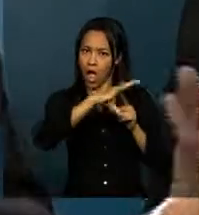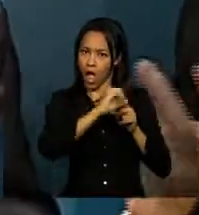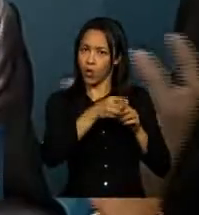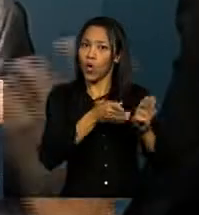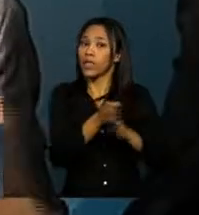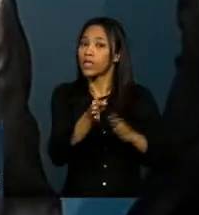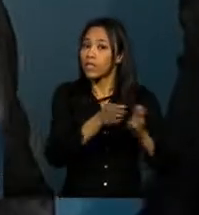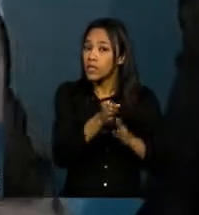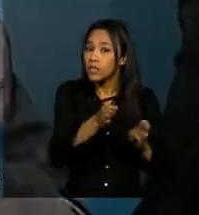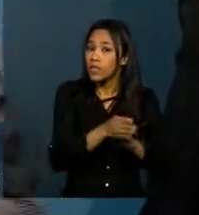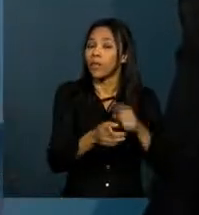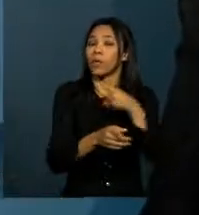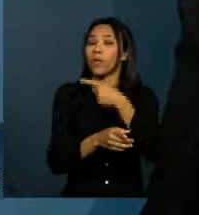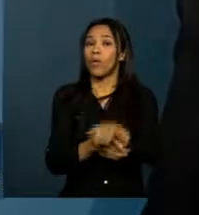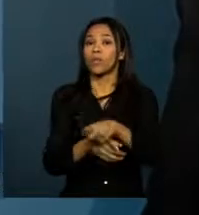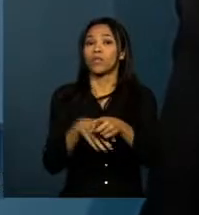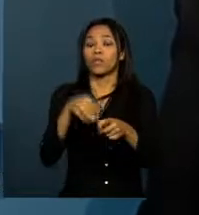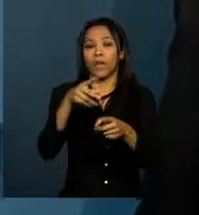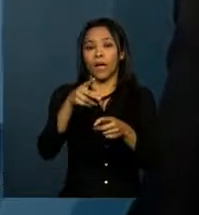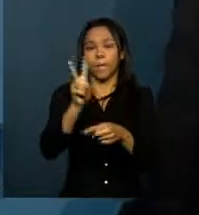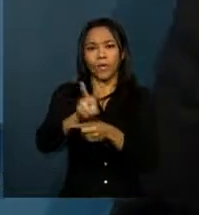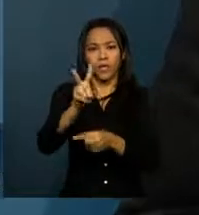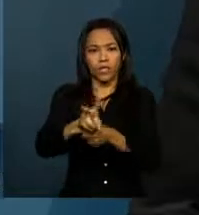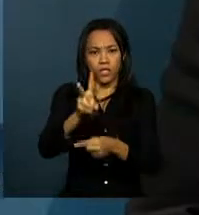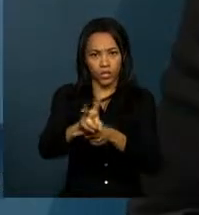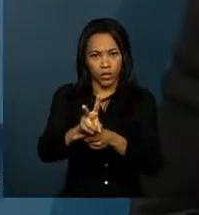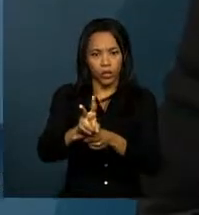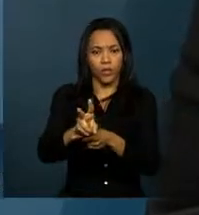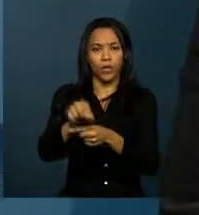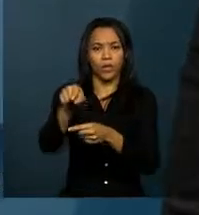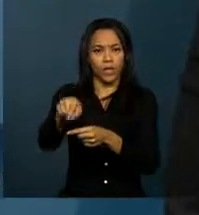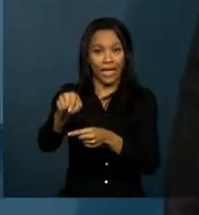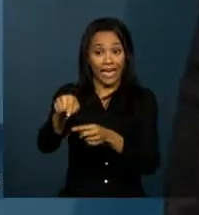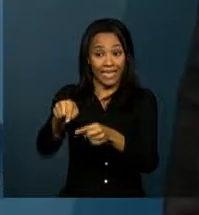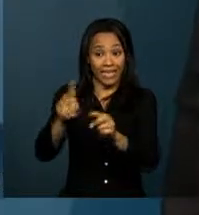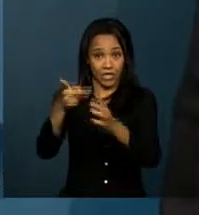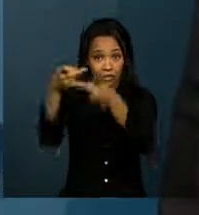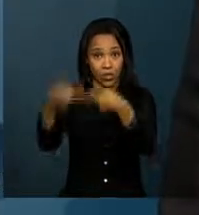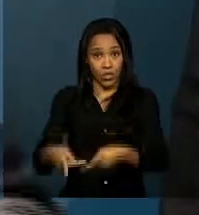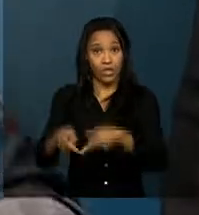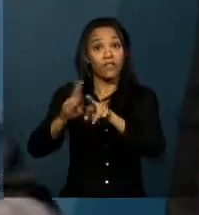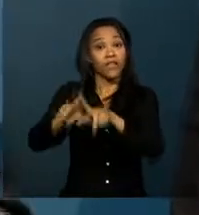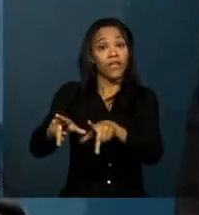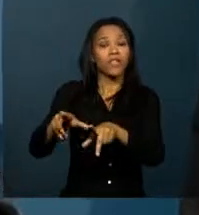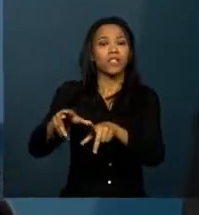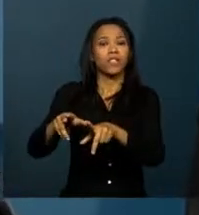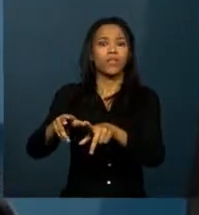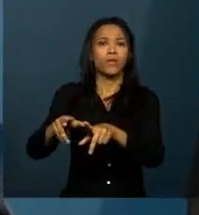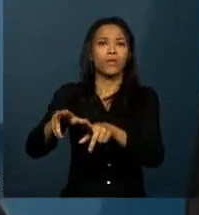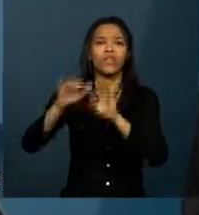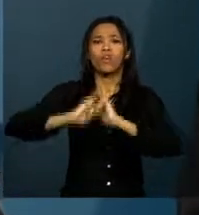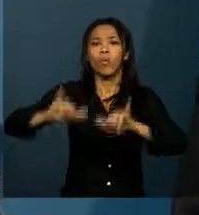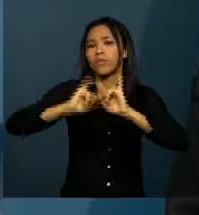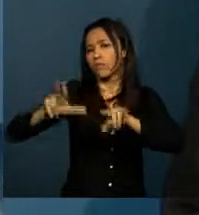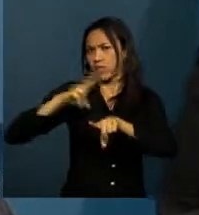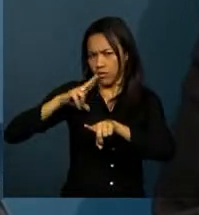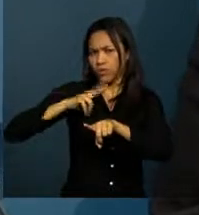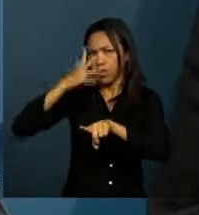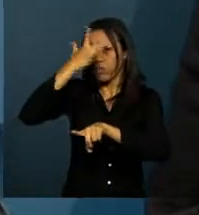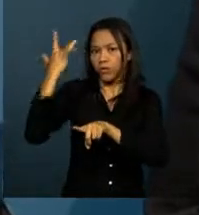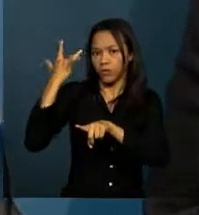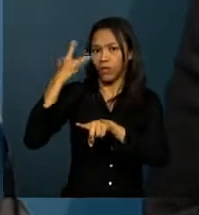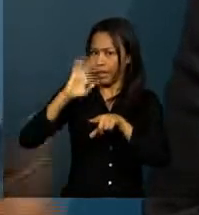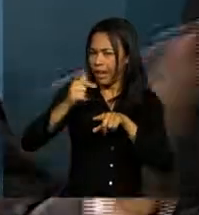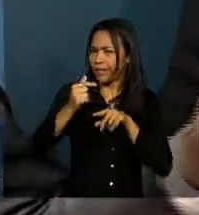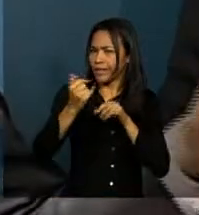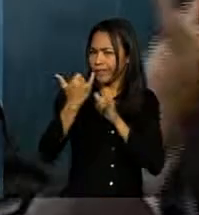Na proteção de dados civis, o que se protege é o dado da pessoa, a referência do dado pessoal. Claro que tem um ponto de liga,